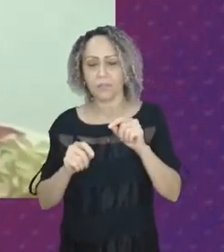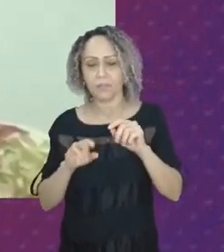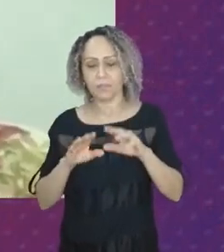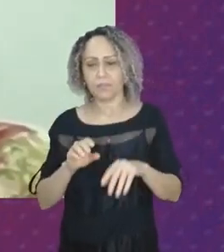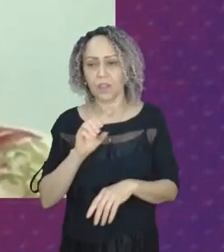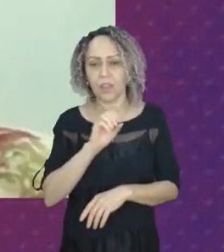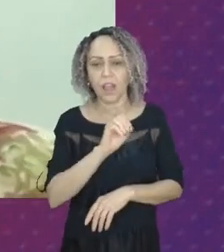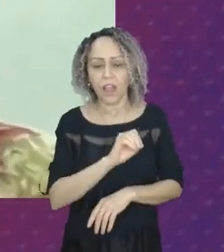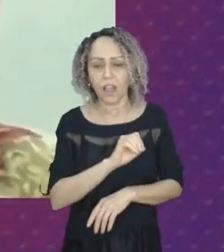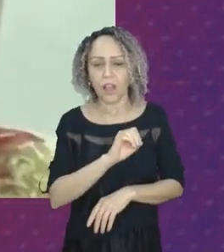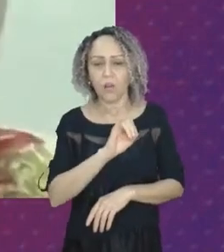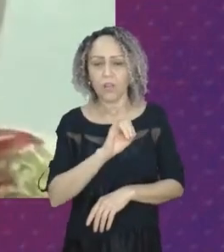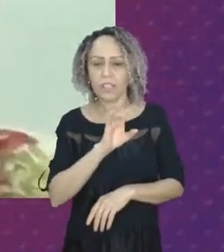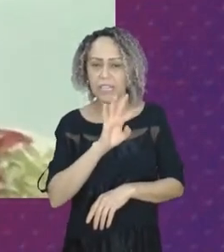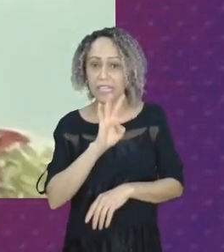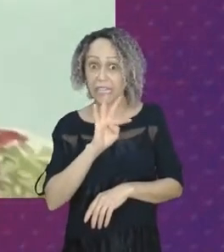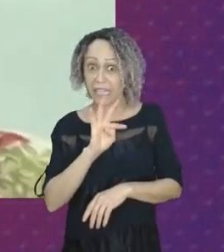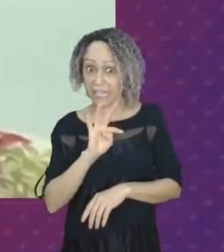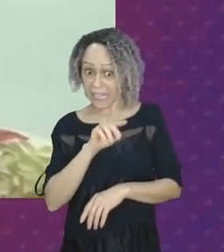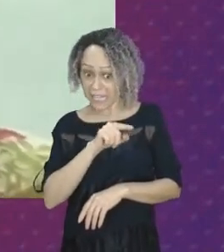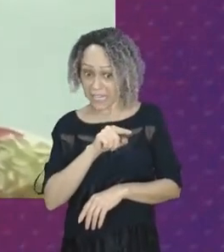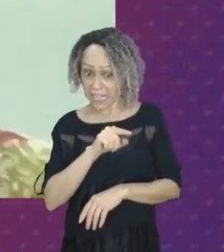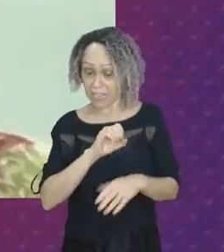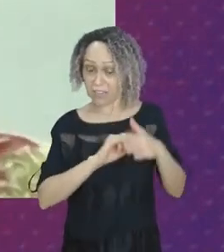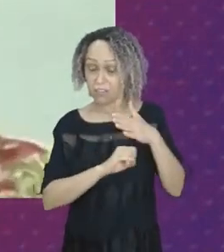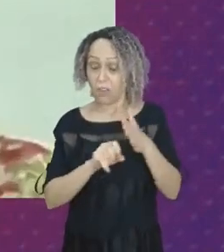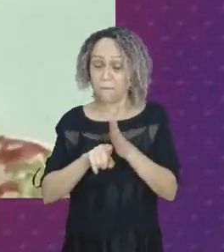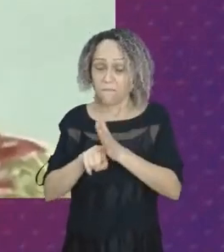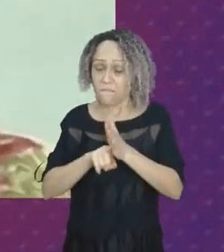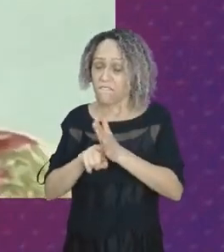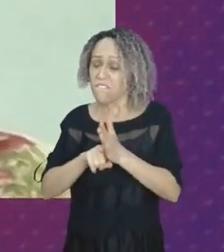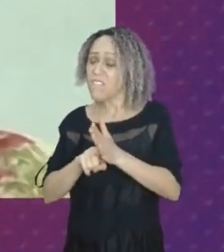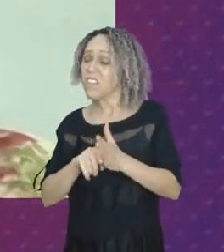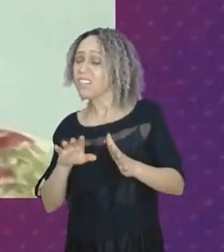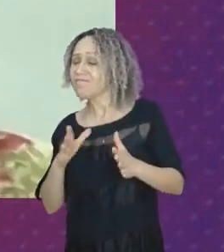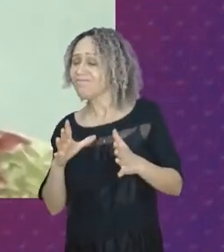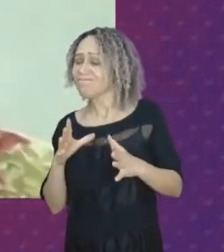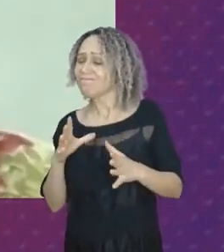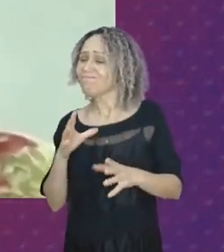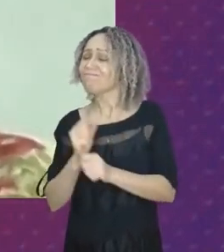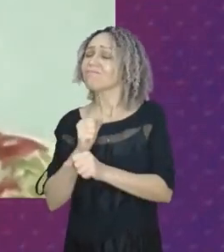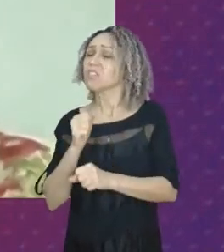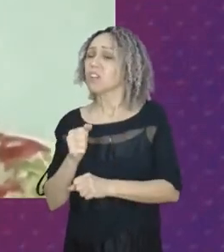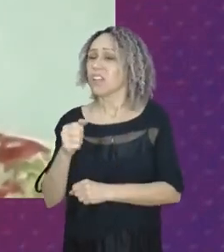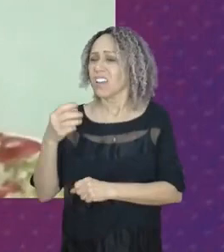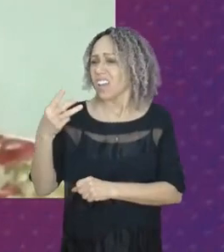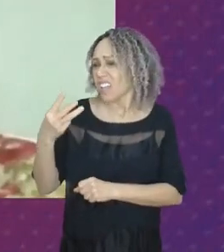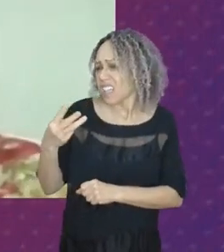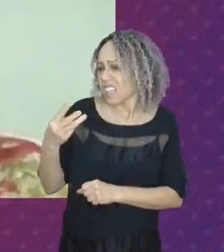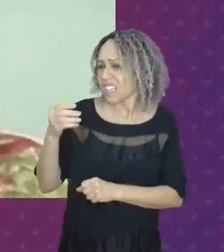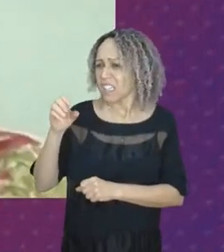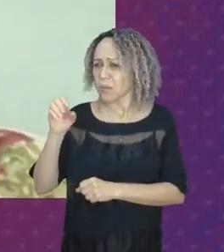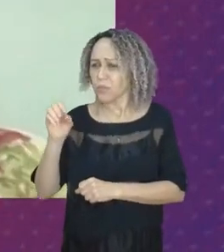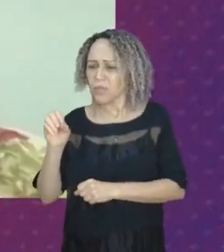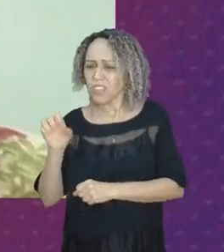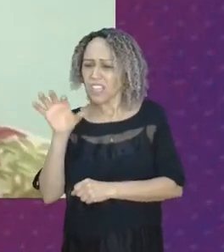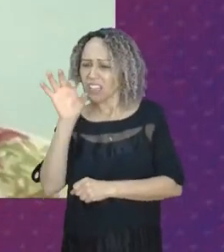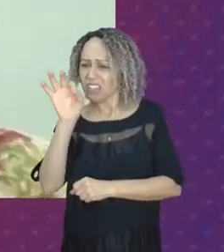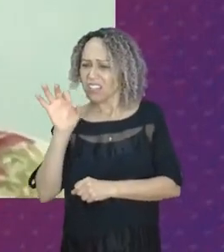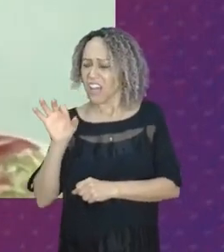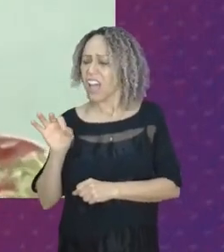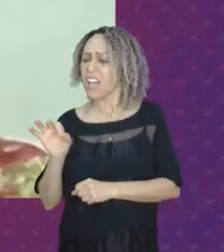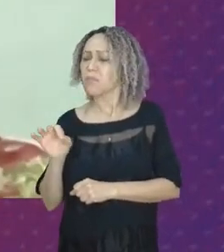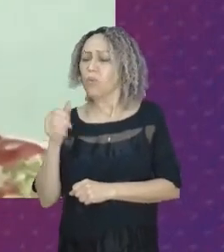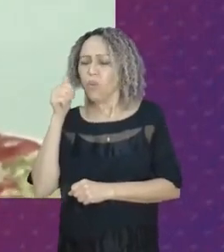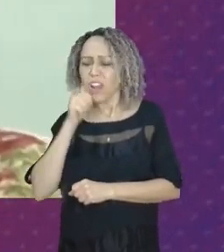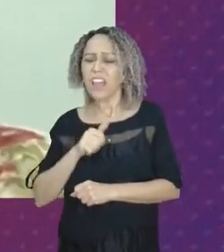de 30% das mulheres informam terem enfrentado a violência no trabalho, é o assédio